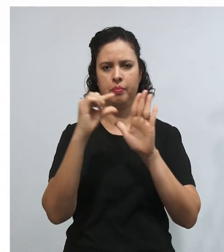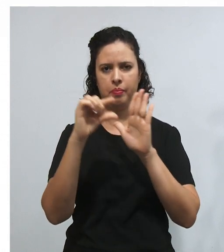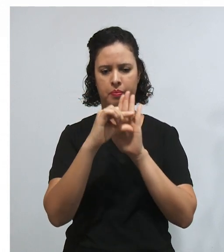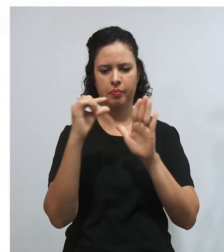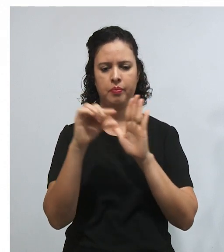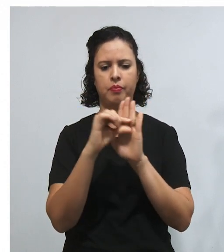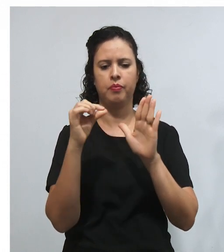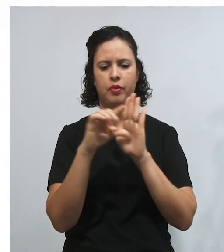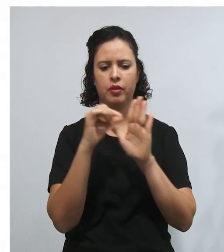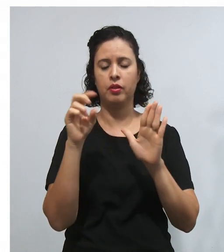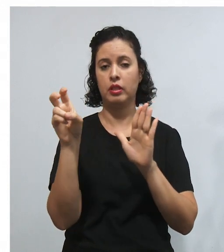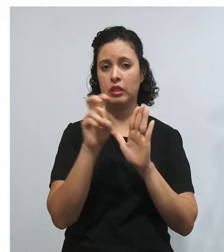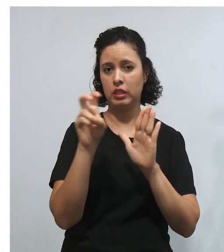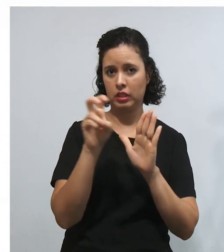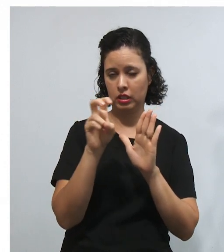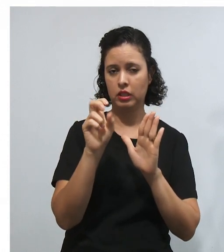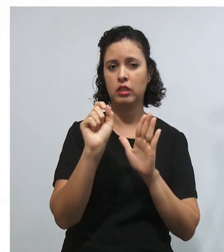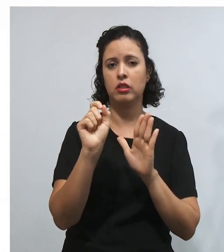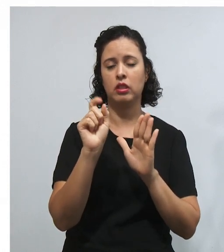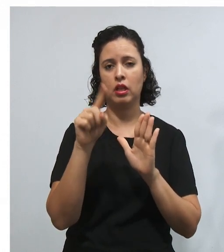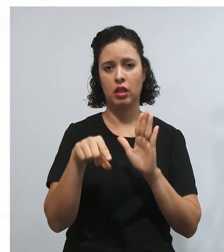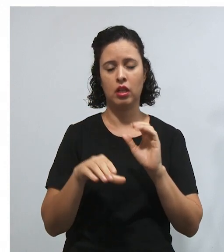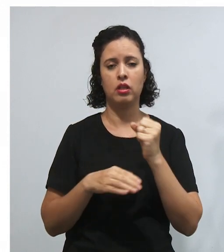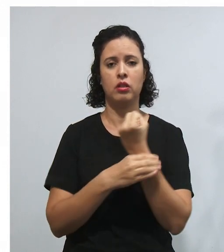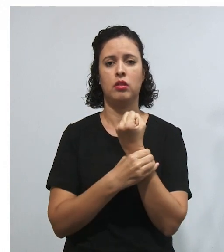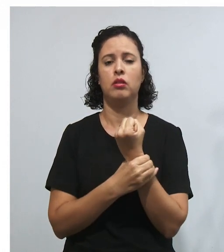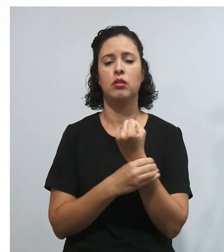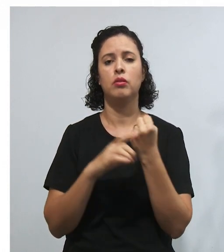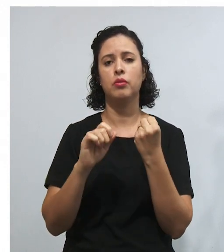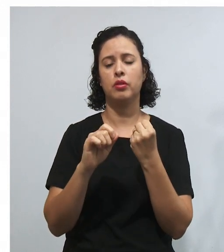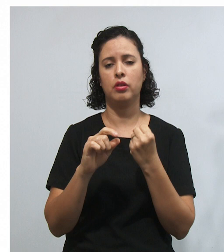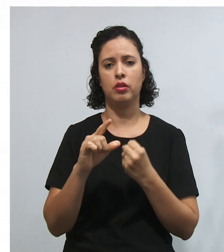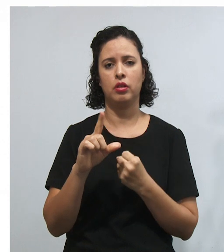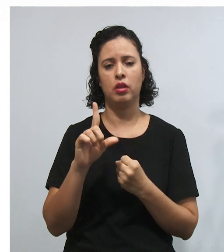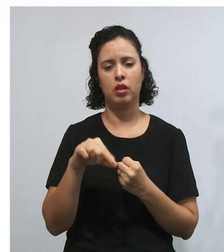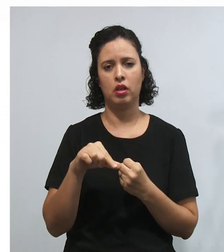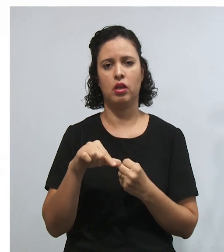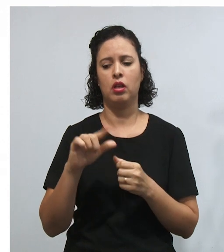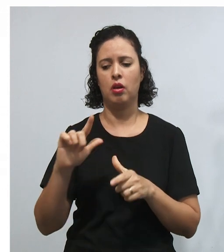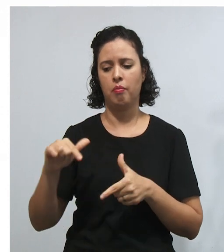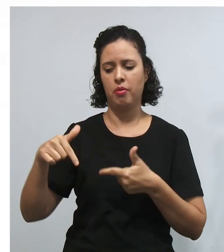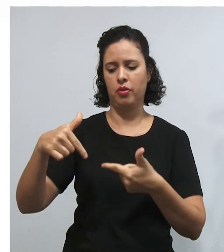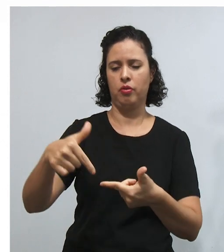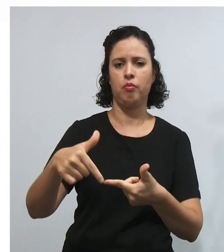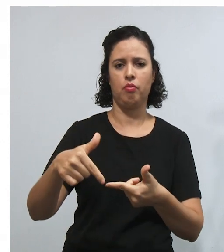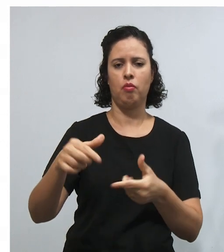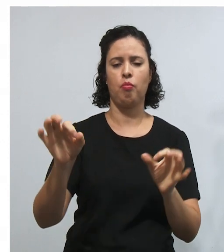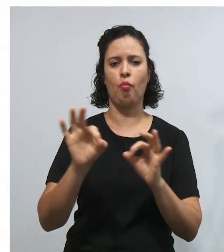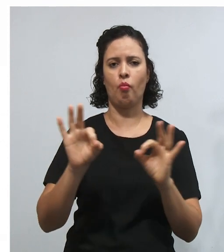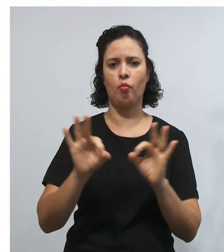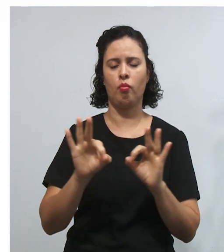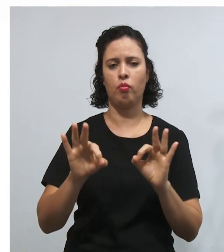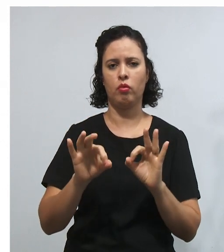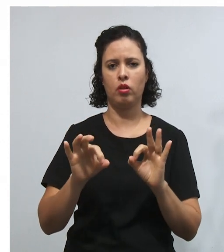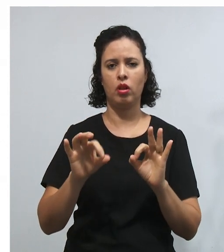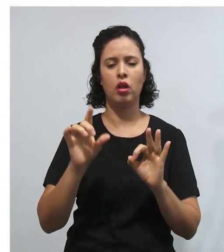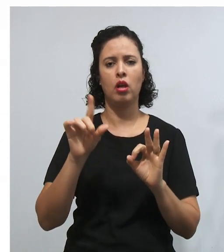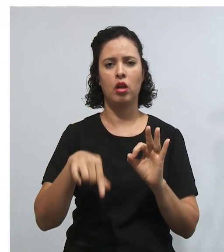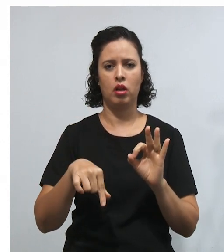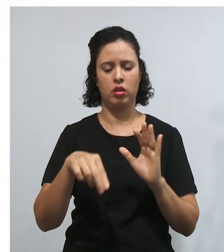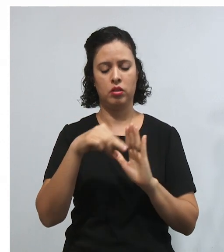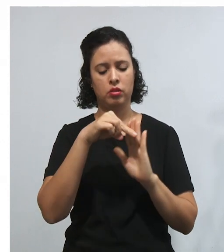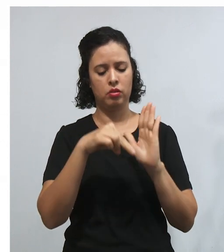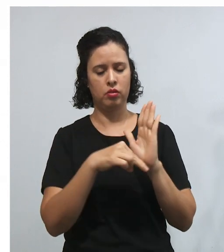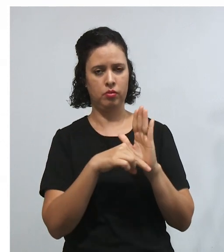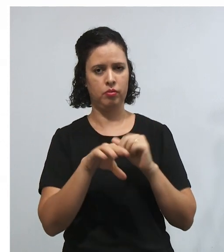instituído precisamente para suprir a omissão do poder público na regulamentação das normas constitucionais.